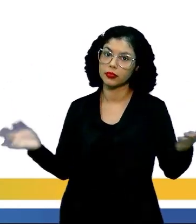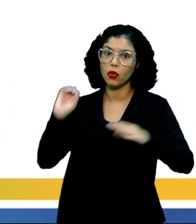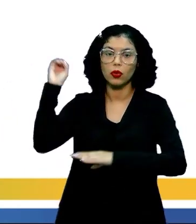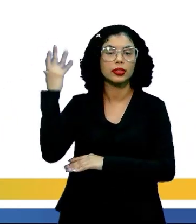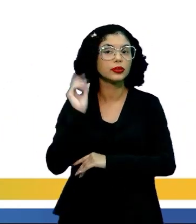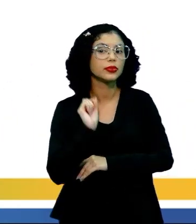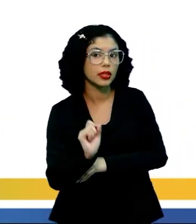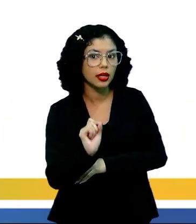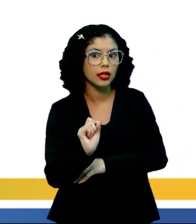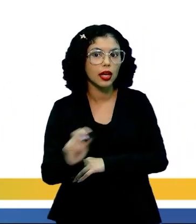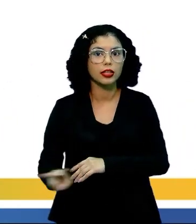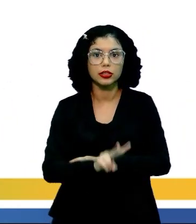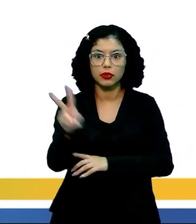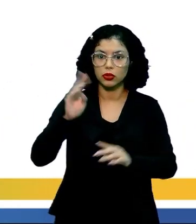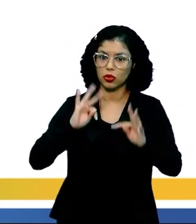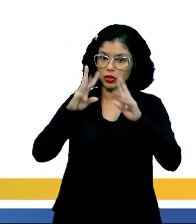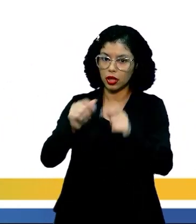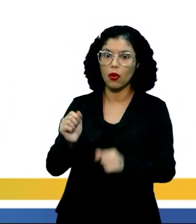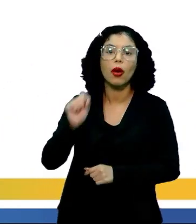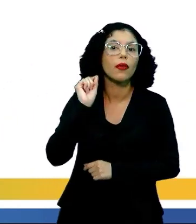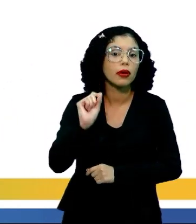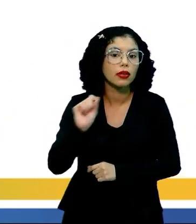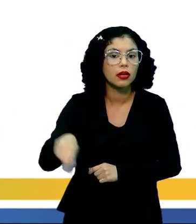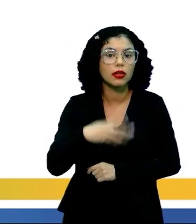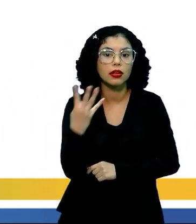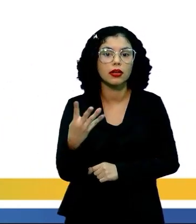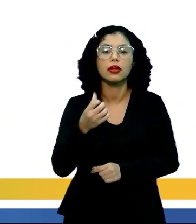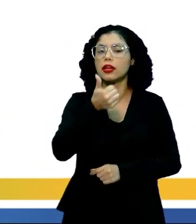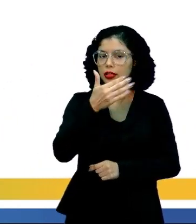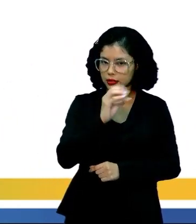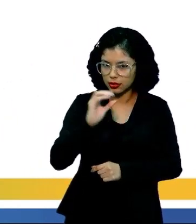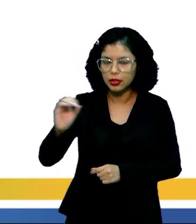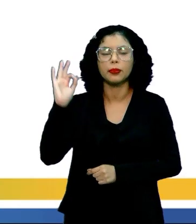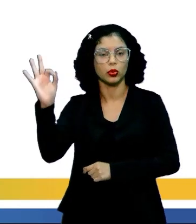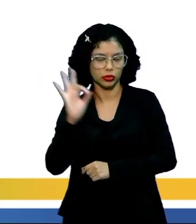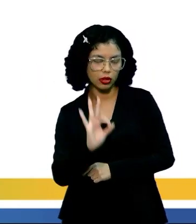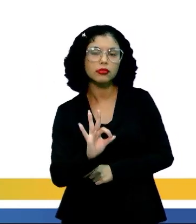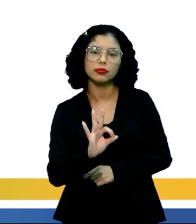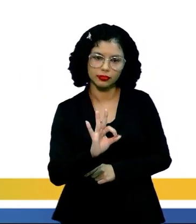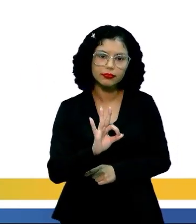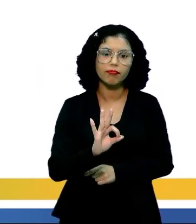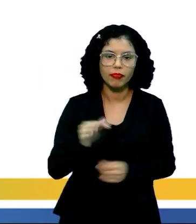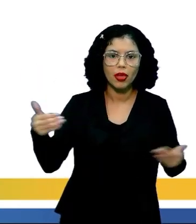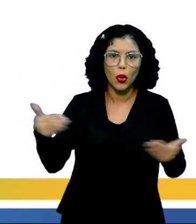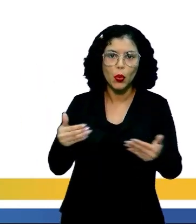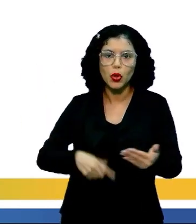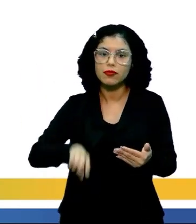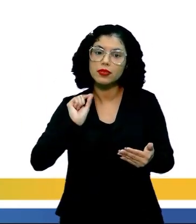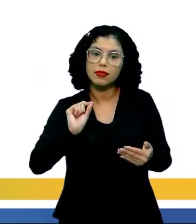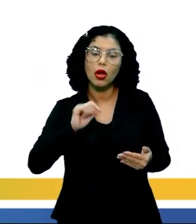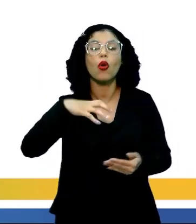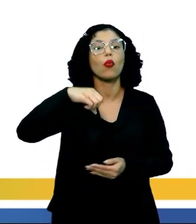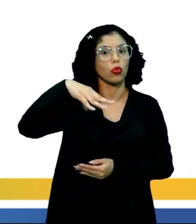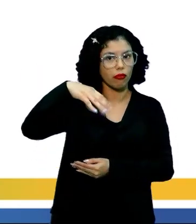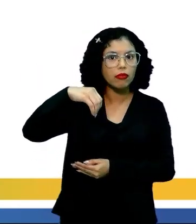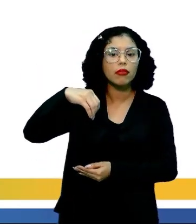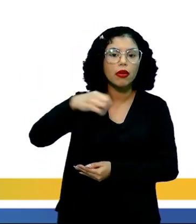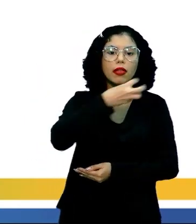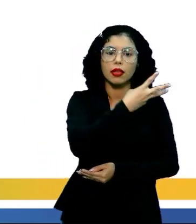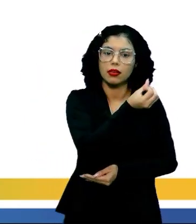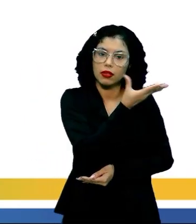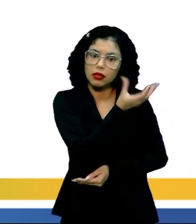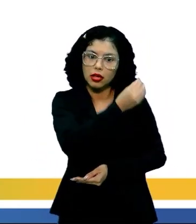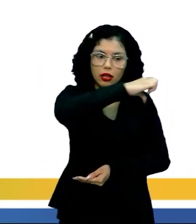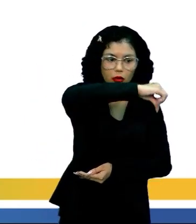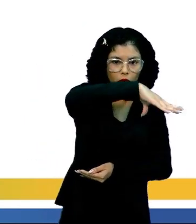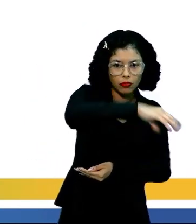caso aqui, esse valor total corresponde a 100%. Agora eu vou trabalhar o quê? Com 90. 90